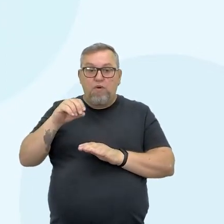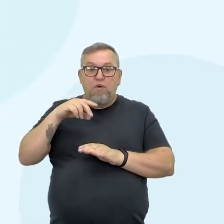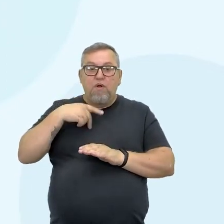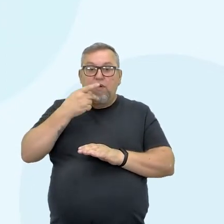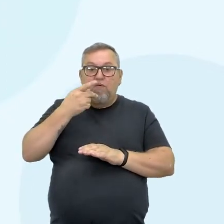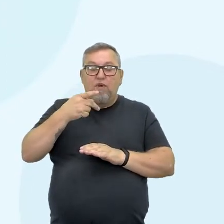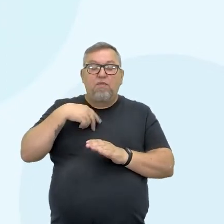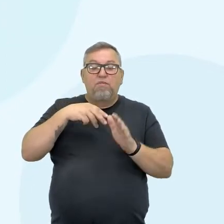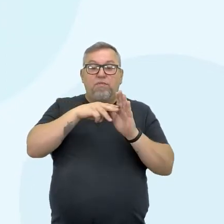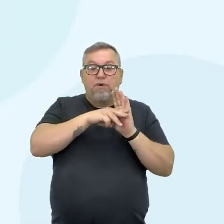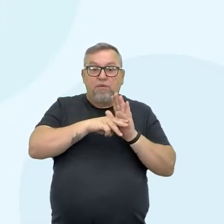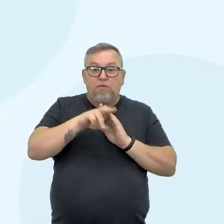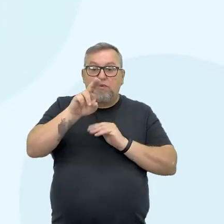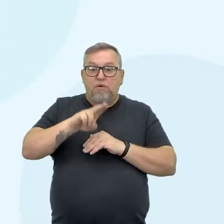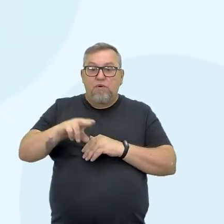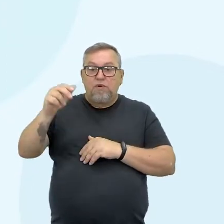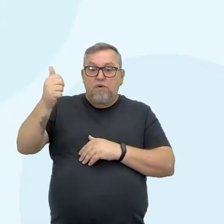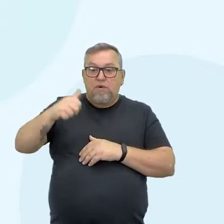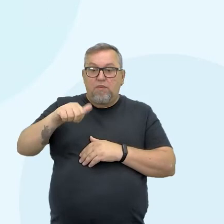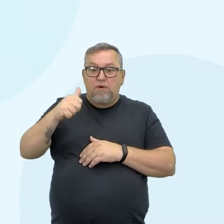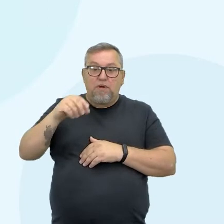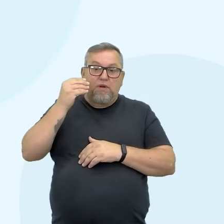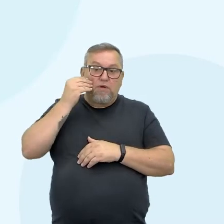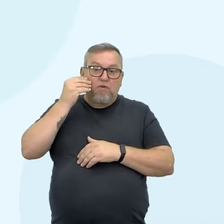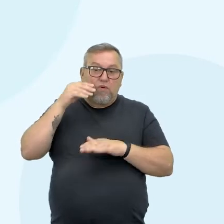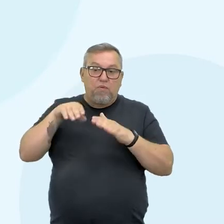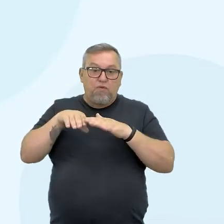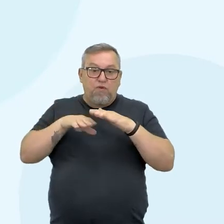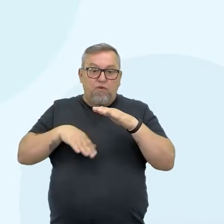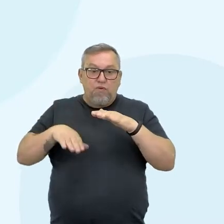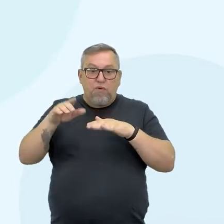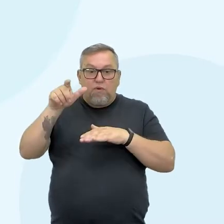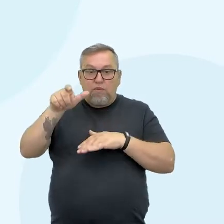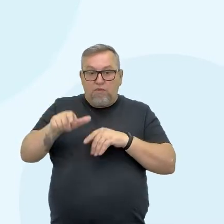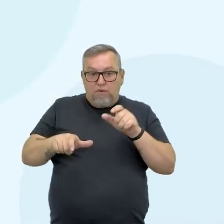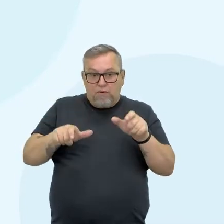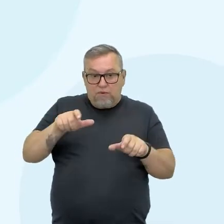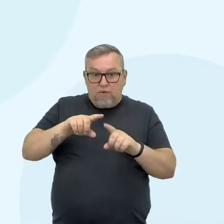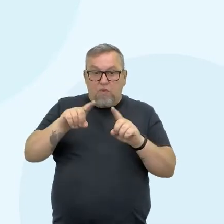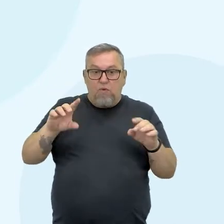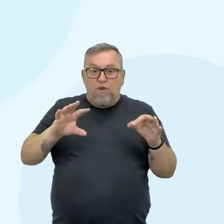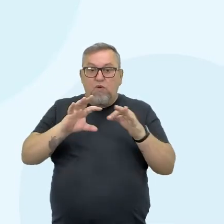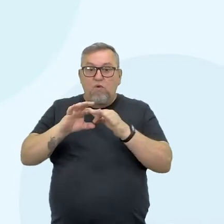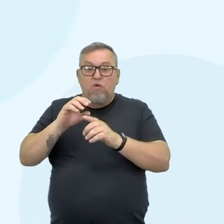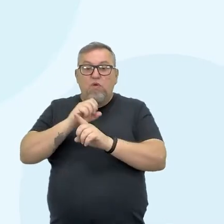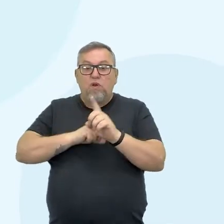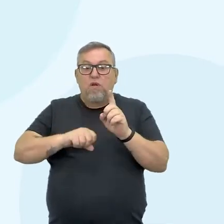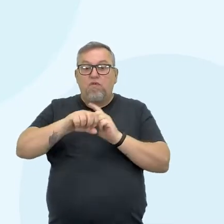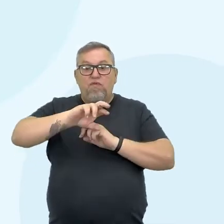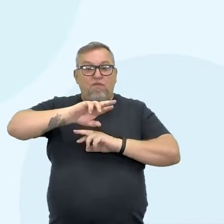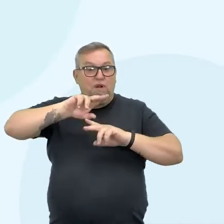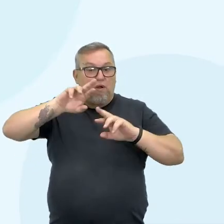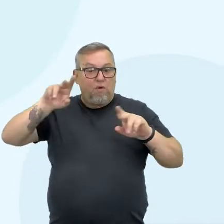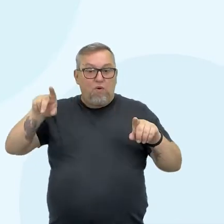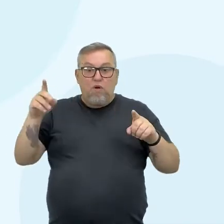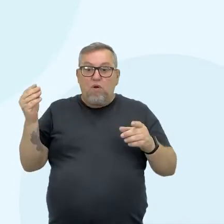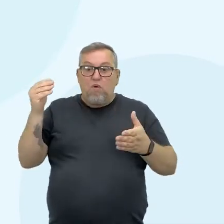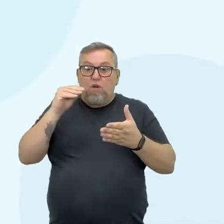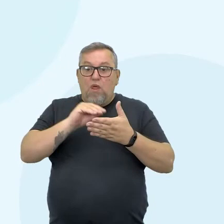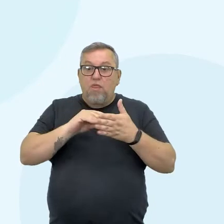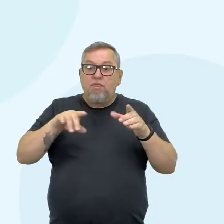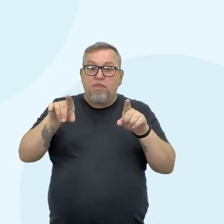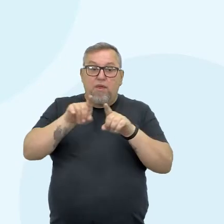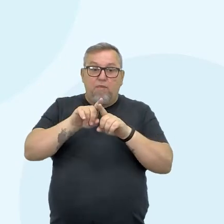de um método utilizado para analisar a experiência subjetiva dos indivíduos em contextos sociais diversos,